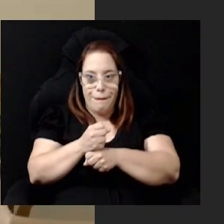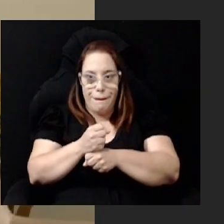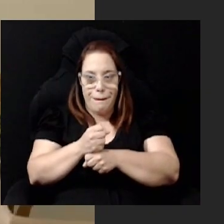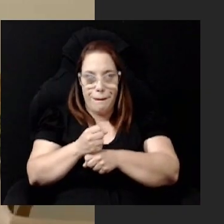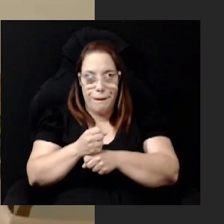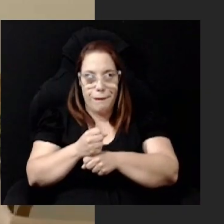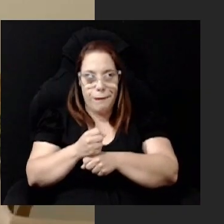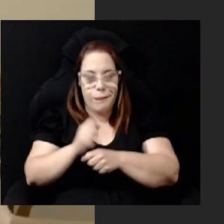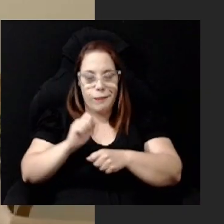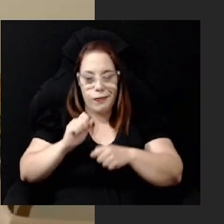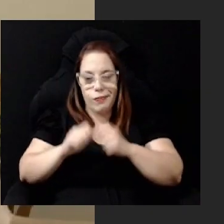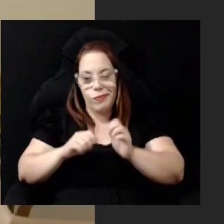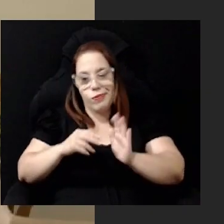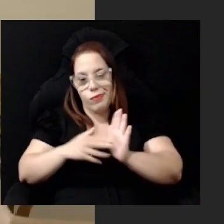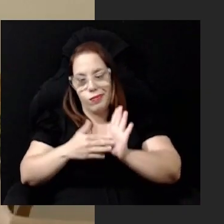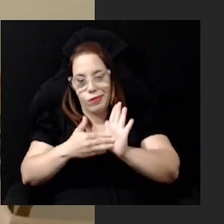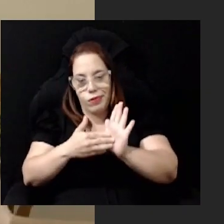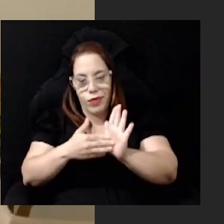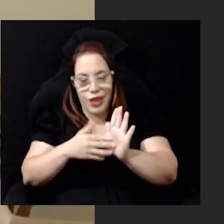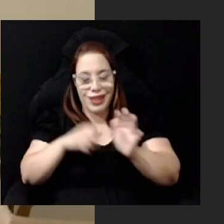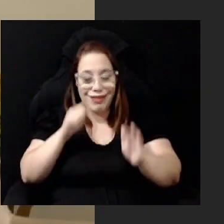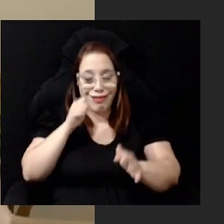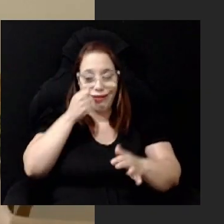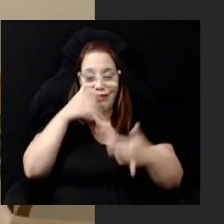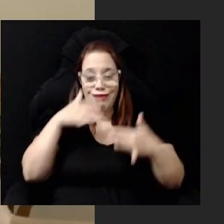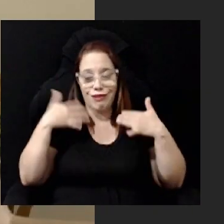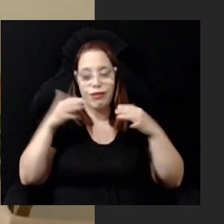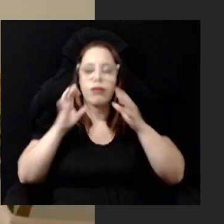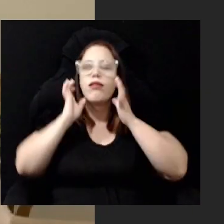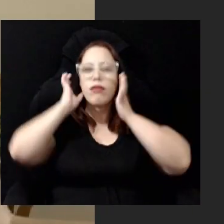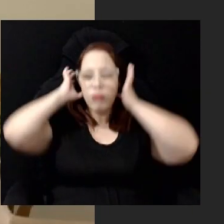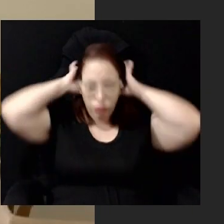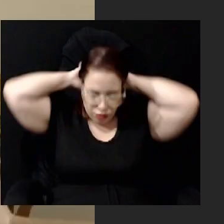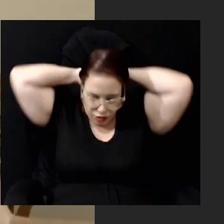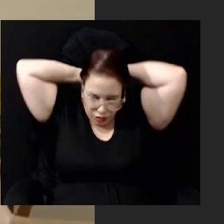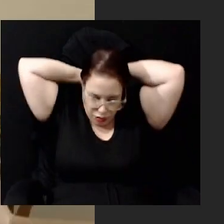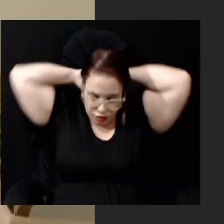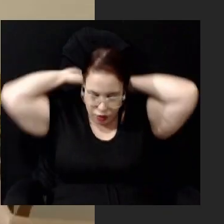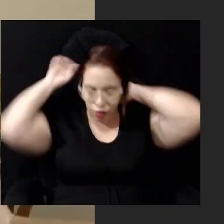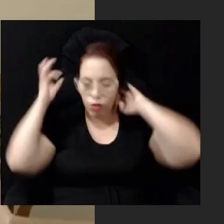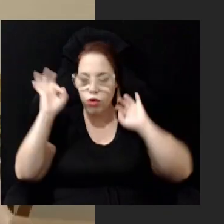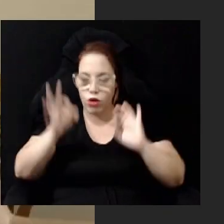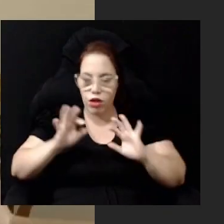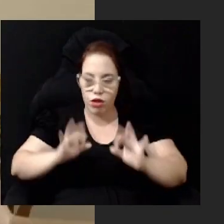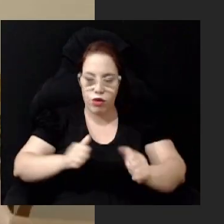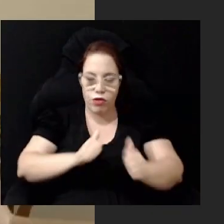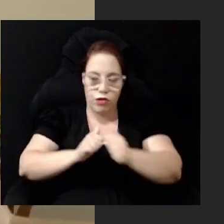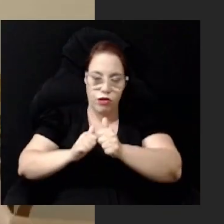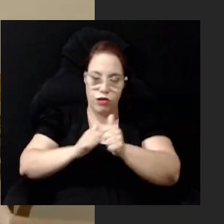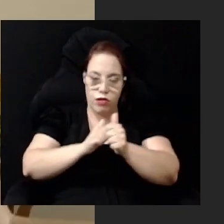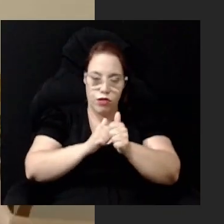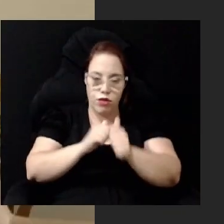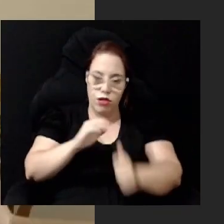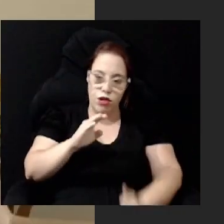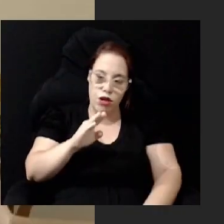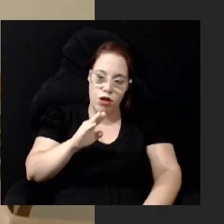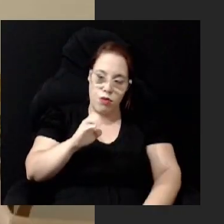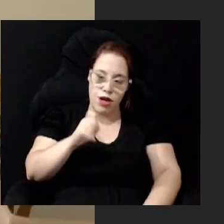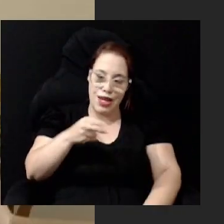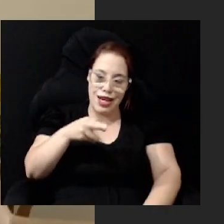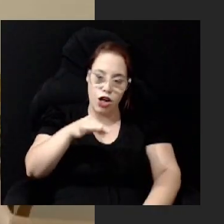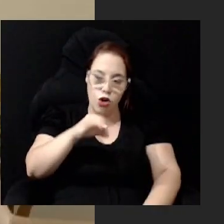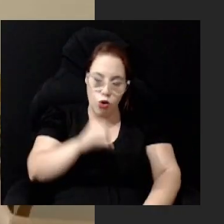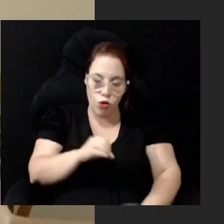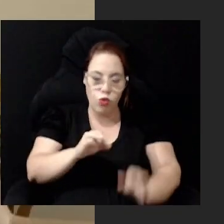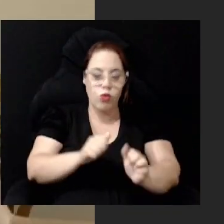sinais compatíveis com maior agressividade. Então, o ideal é que sejam acompanhados, mesmo aqueles que são suspeitos de benigno,